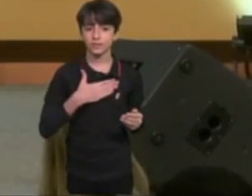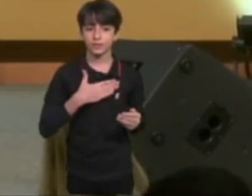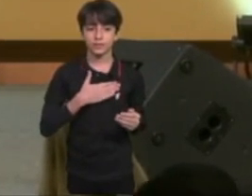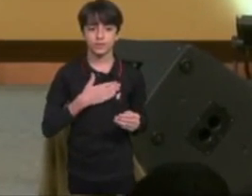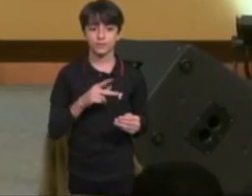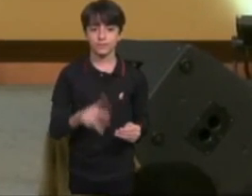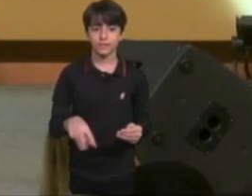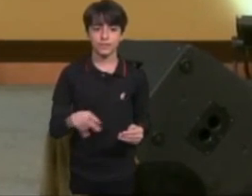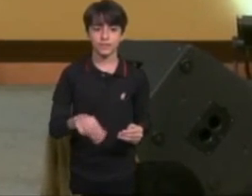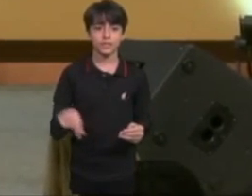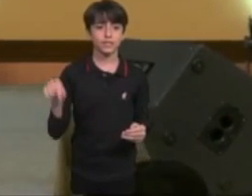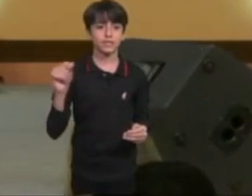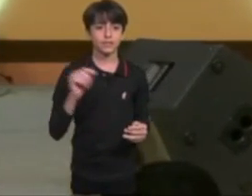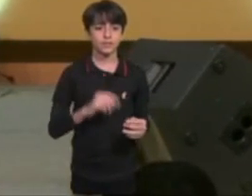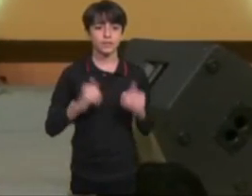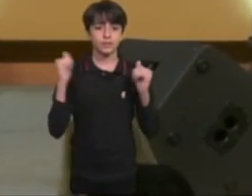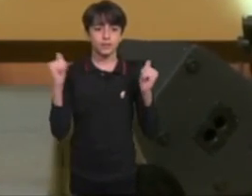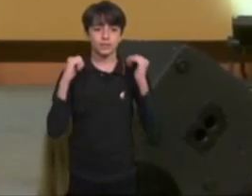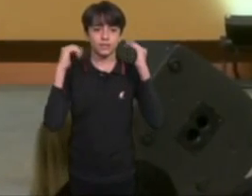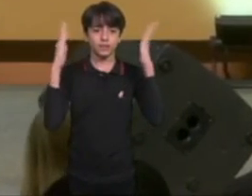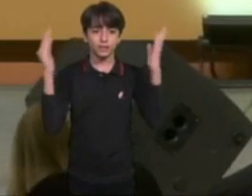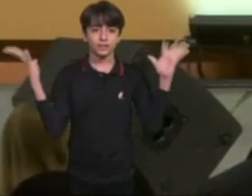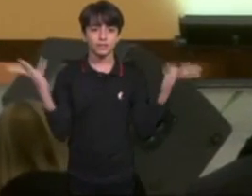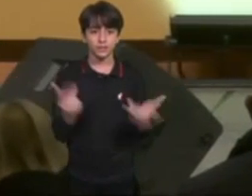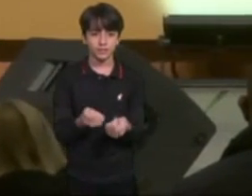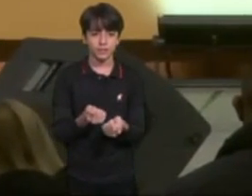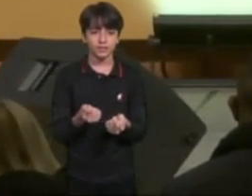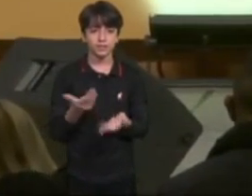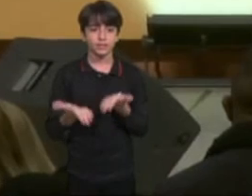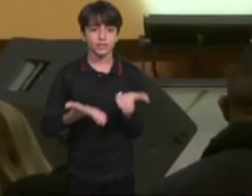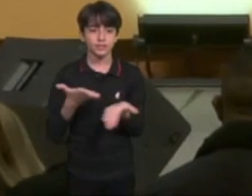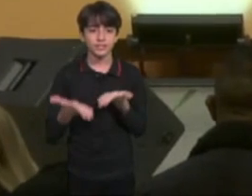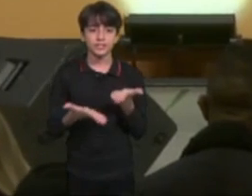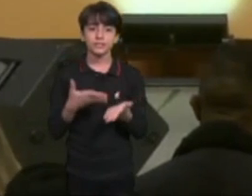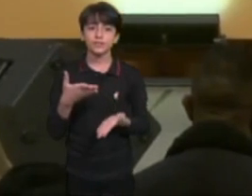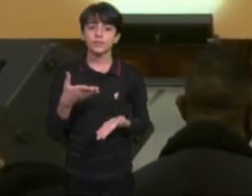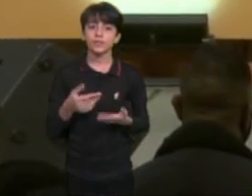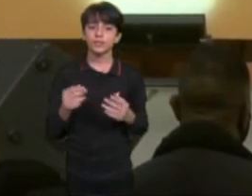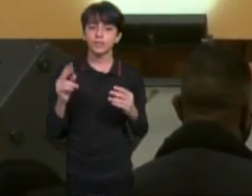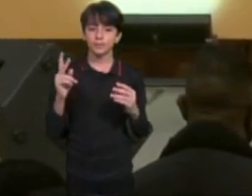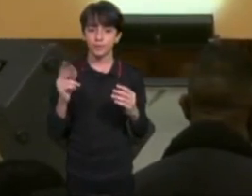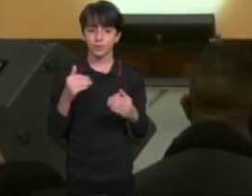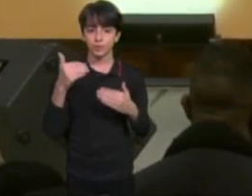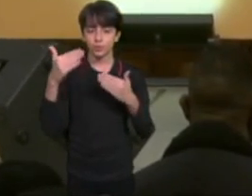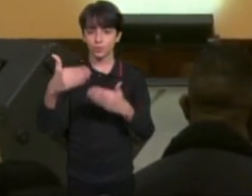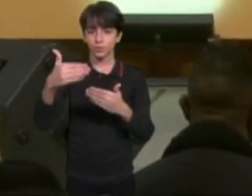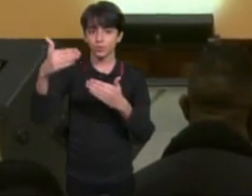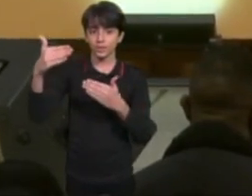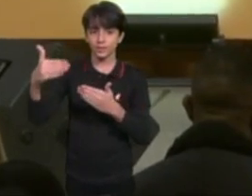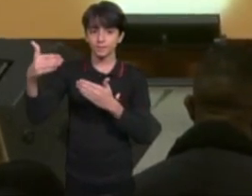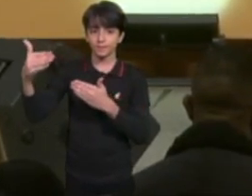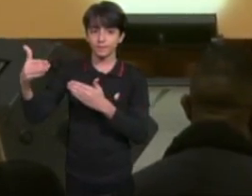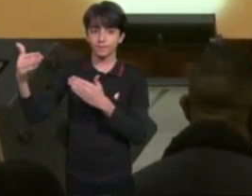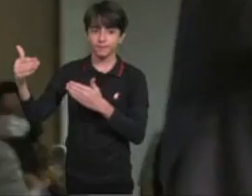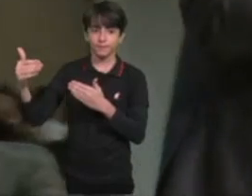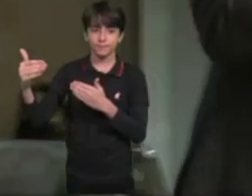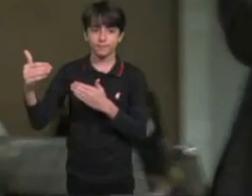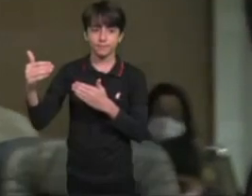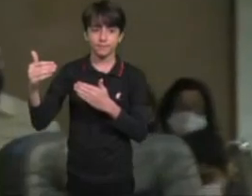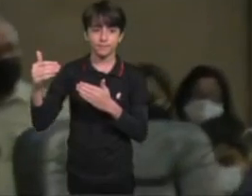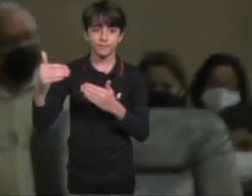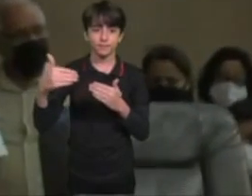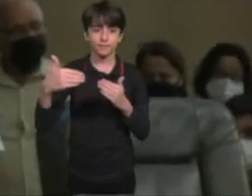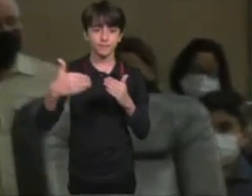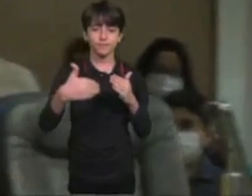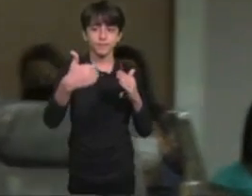Deus é tão grande tão tremendo que ele trata individualmente com cada pessoa tem coisas que Deus tem para você e não